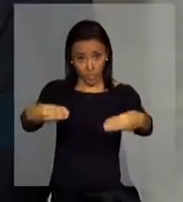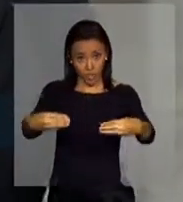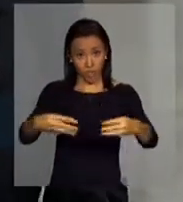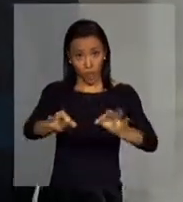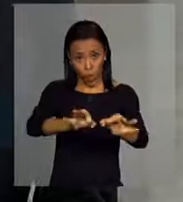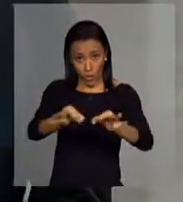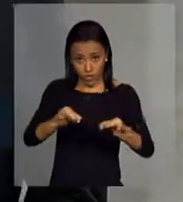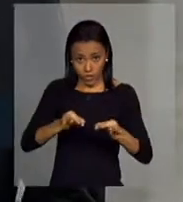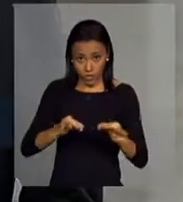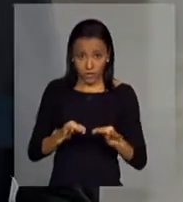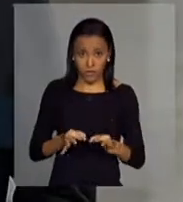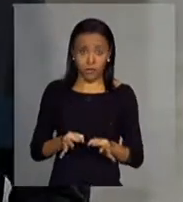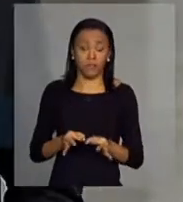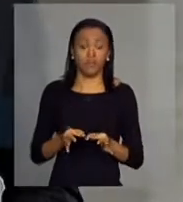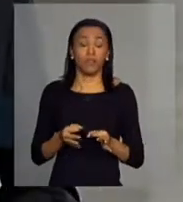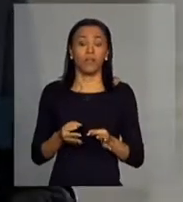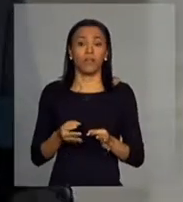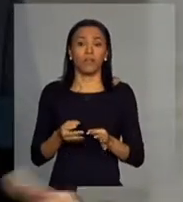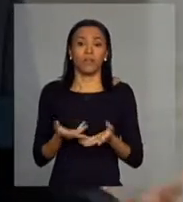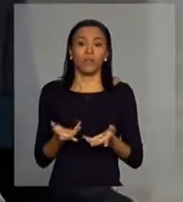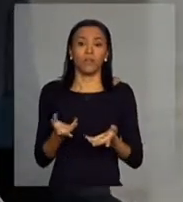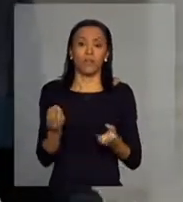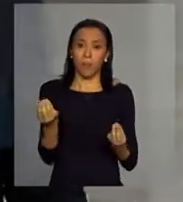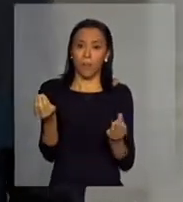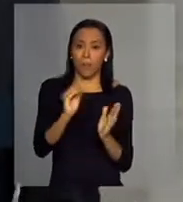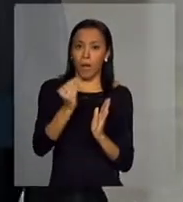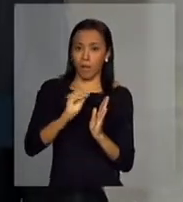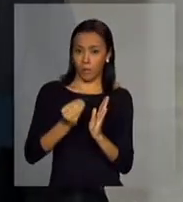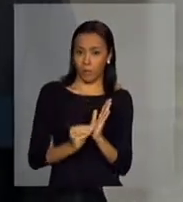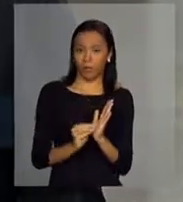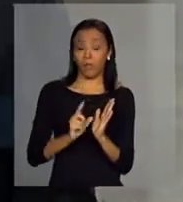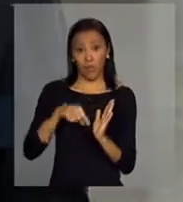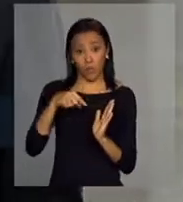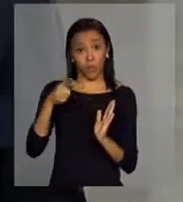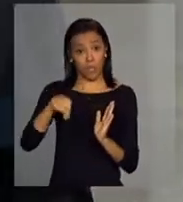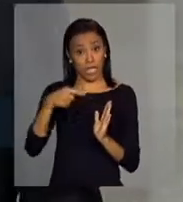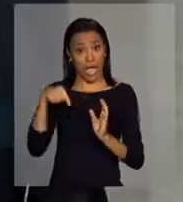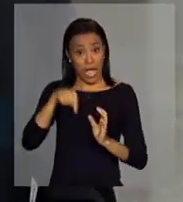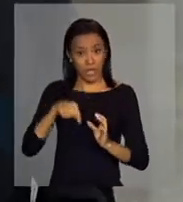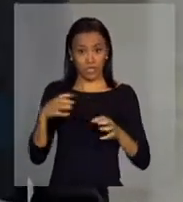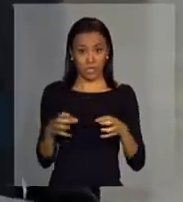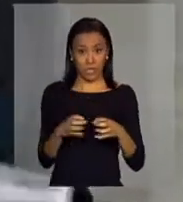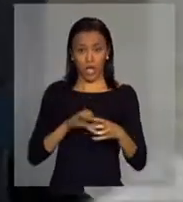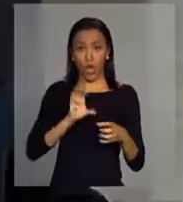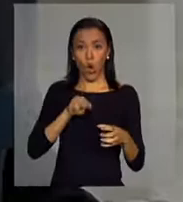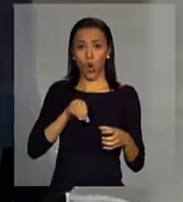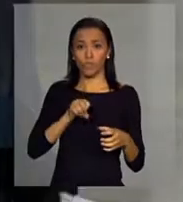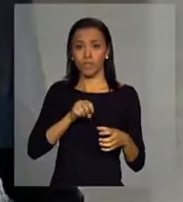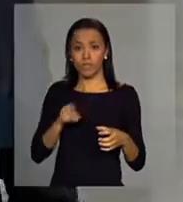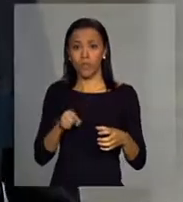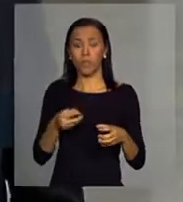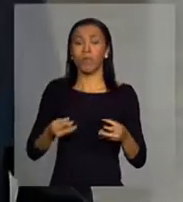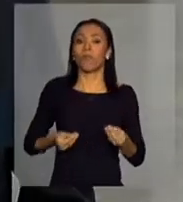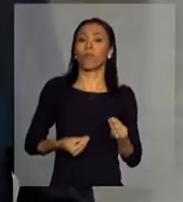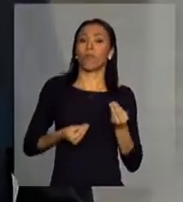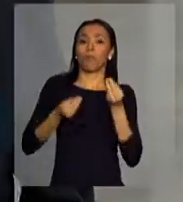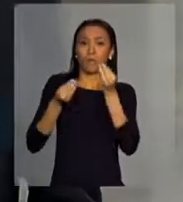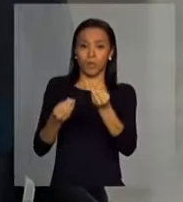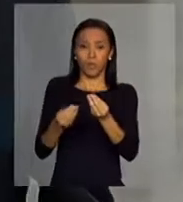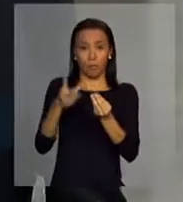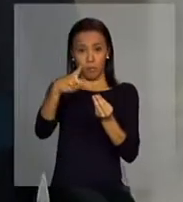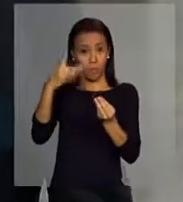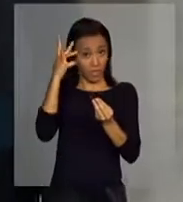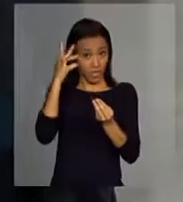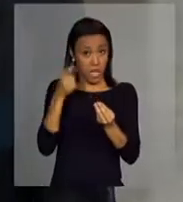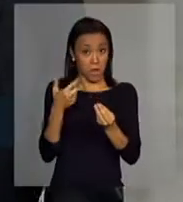regulamentação. Essa comissão apresentou à presidenta uma proposta e que foi acatada pela presidenta. Hoje